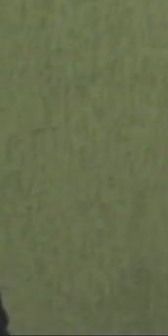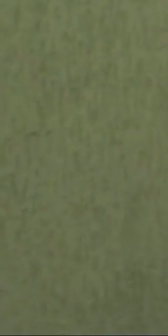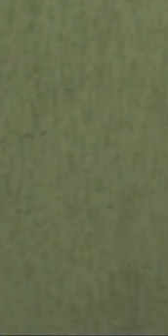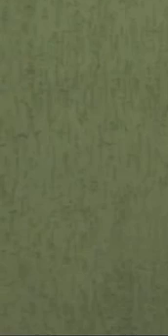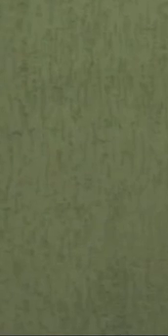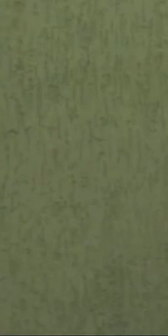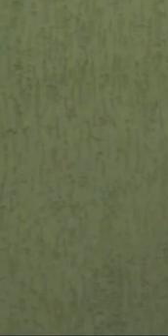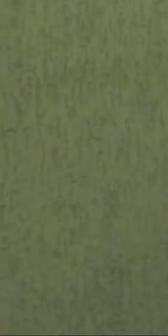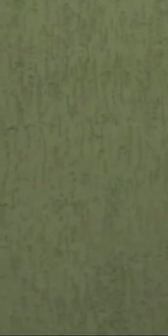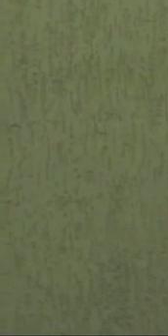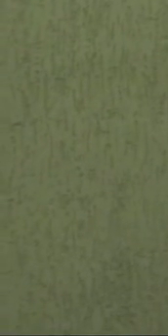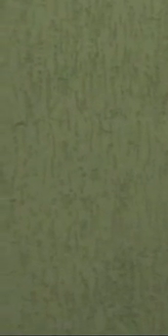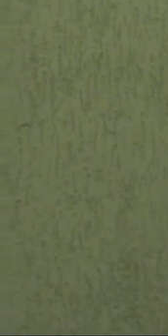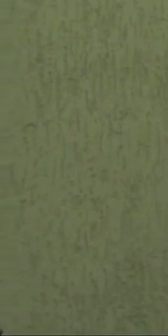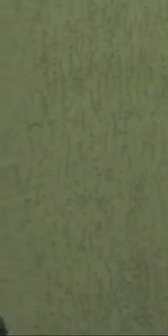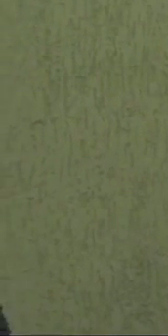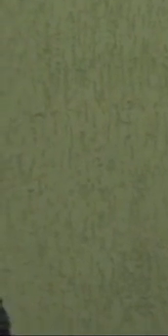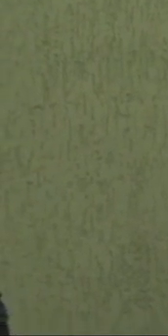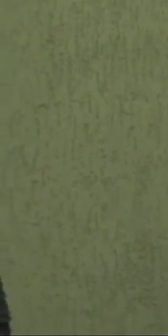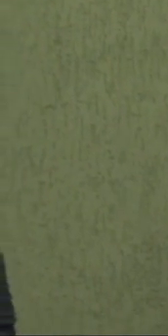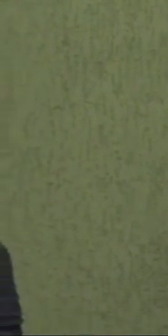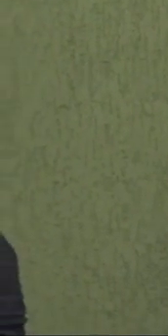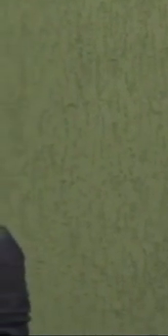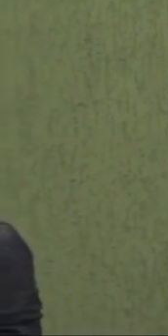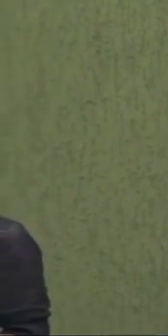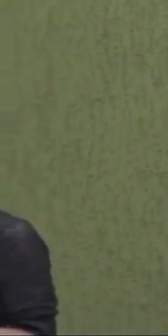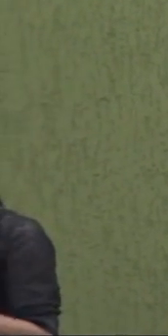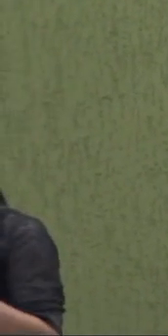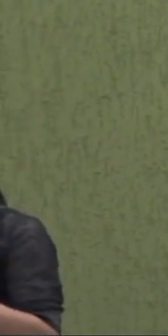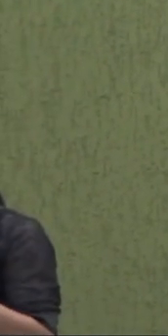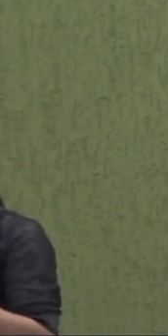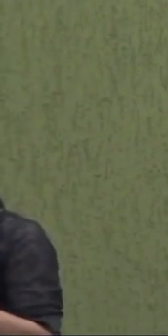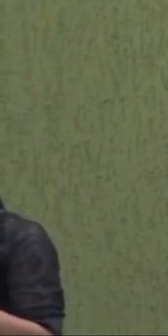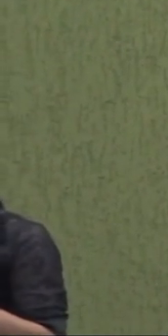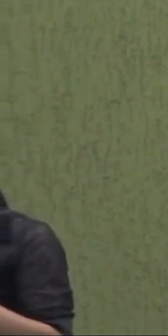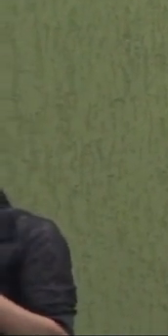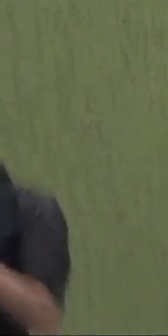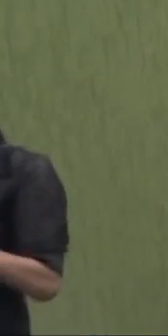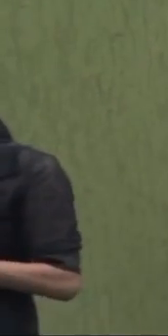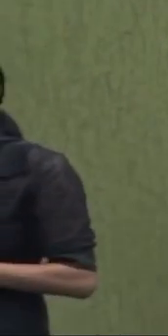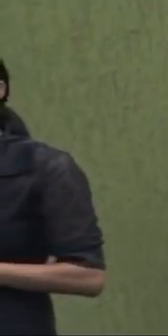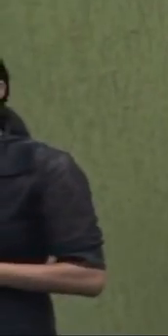provo O Zé adotado na convenhão do tipo Tá, tá ajudando Doutor? Então obrigado